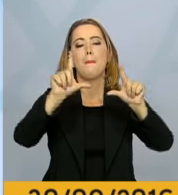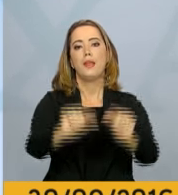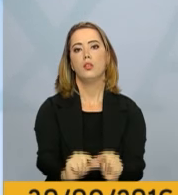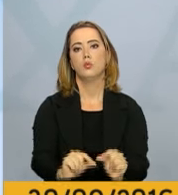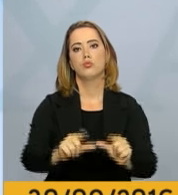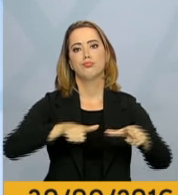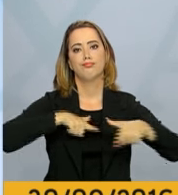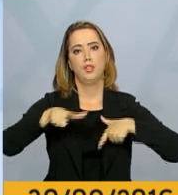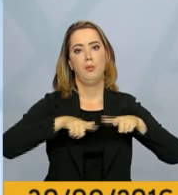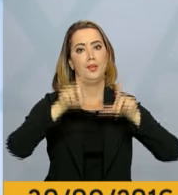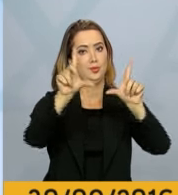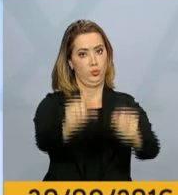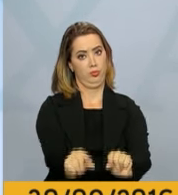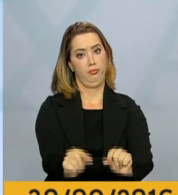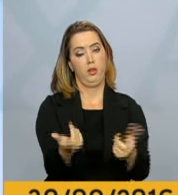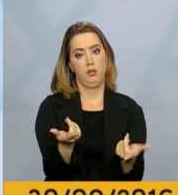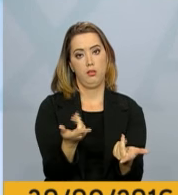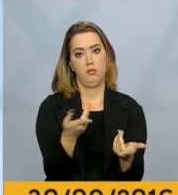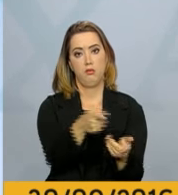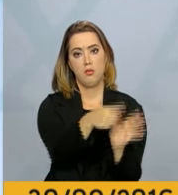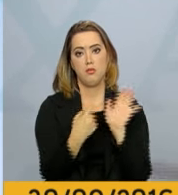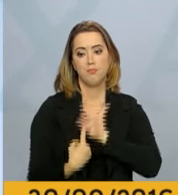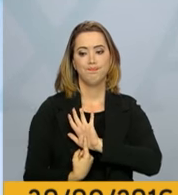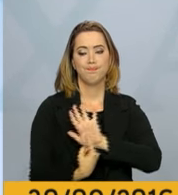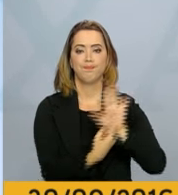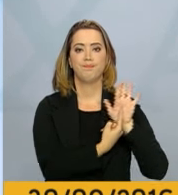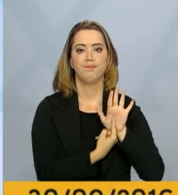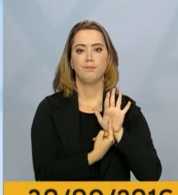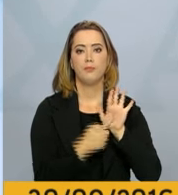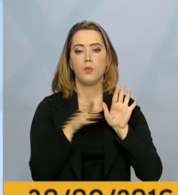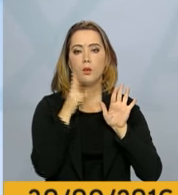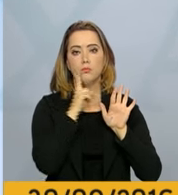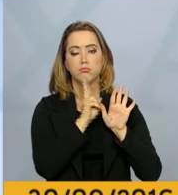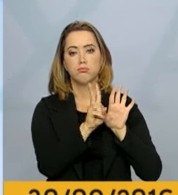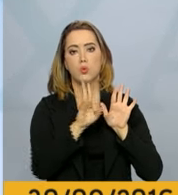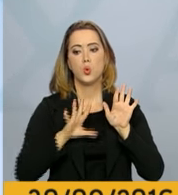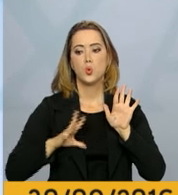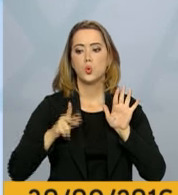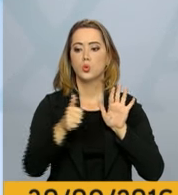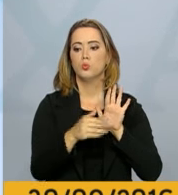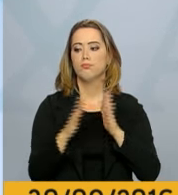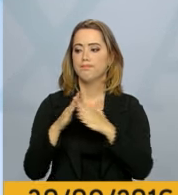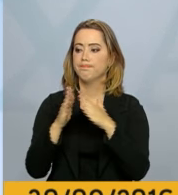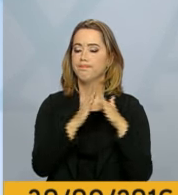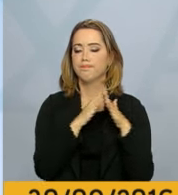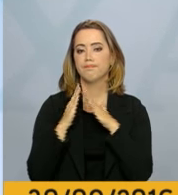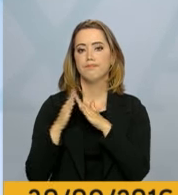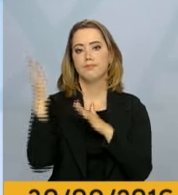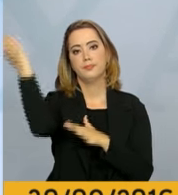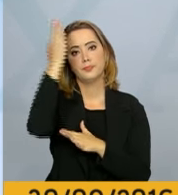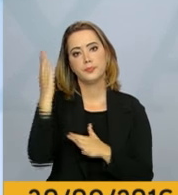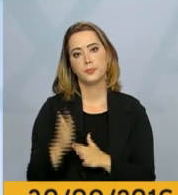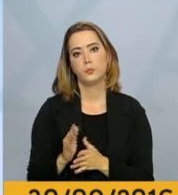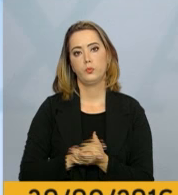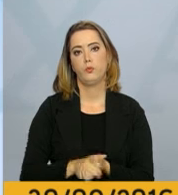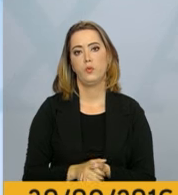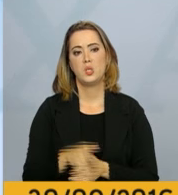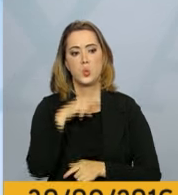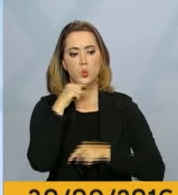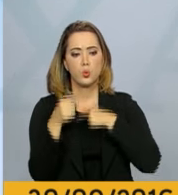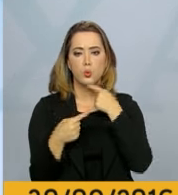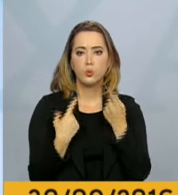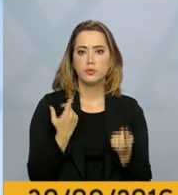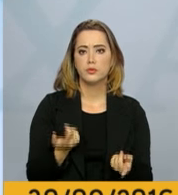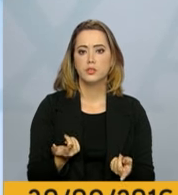poderiam. Esse quadro, naturalmente, repercutiu em todos os lares brasileiros. As